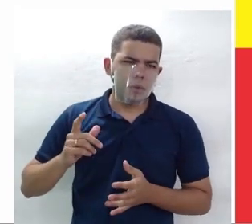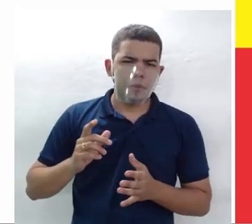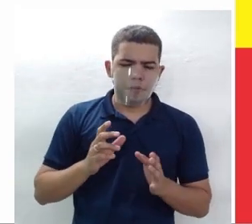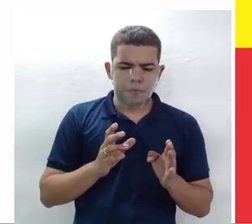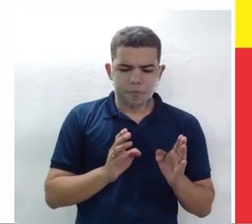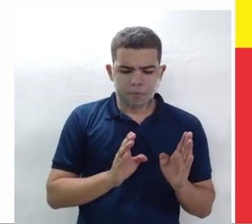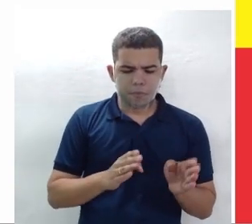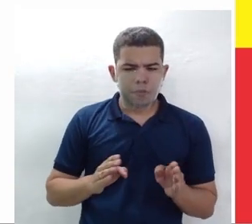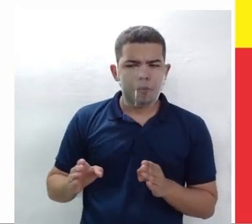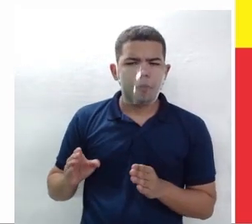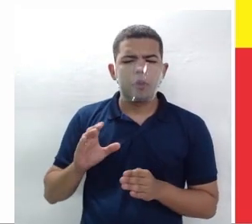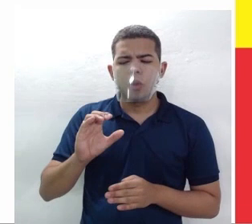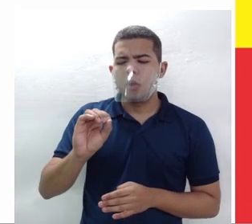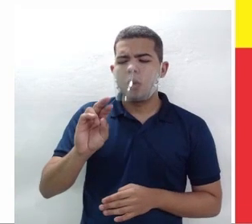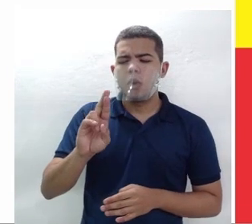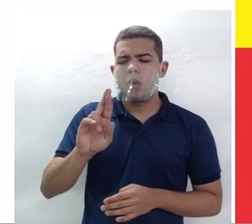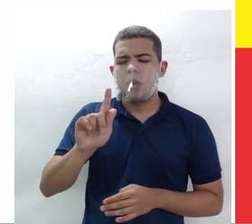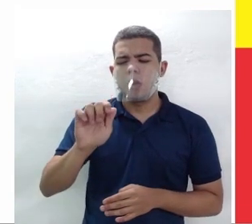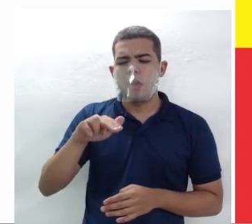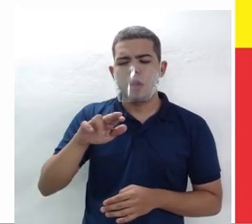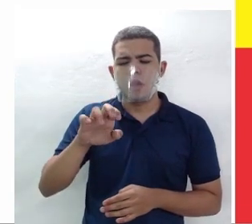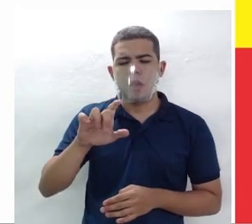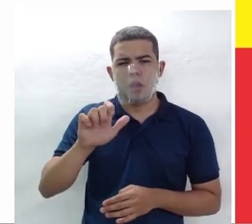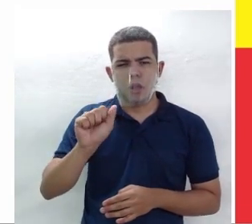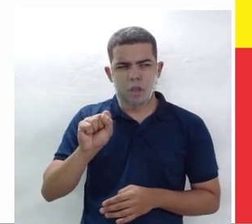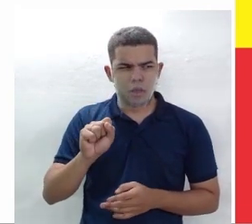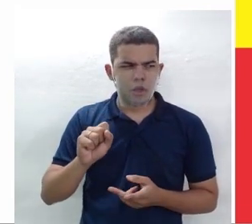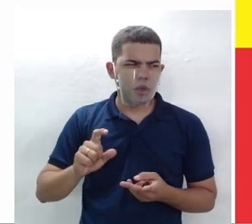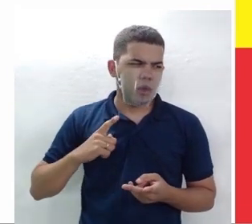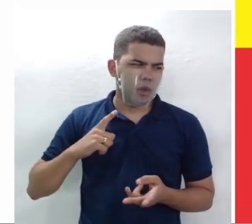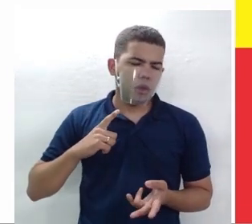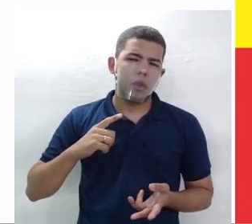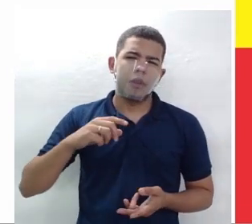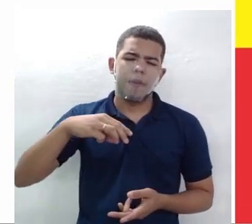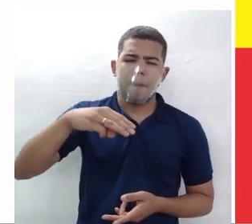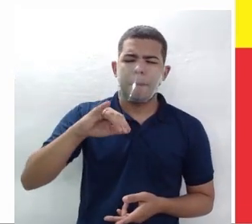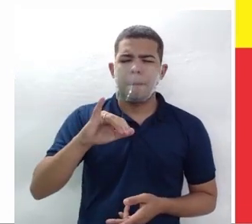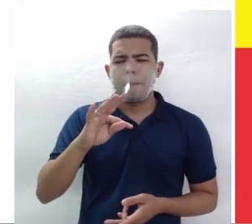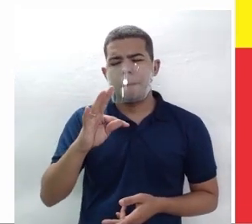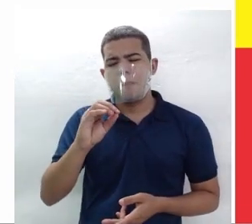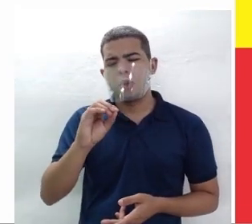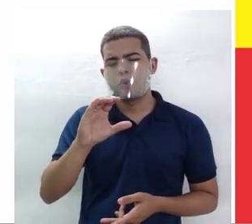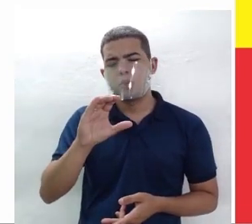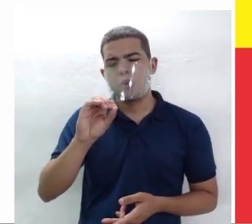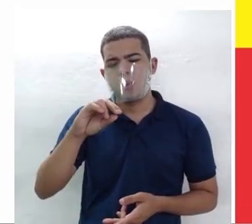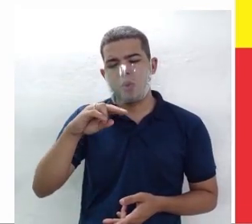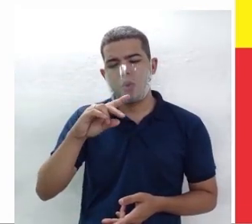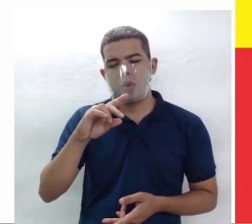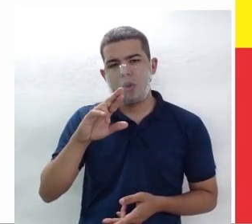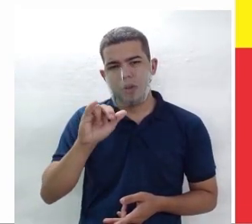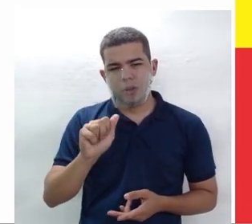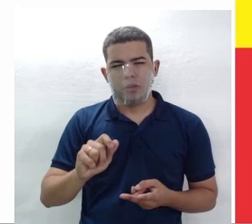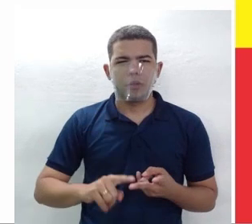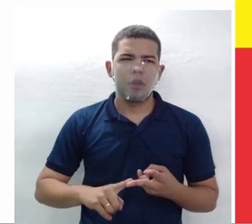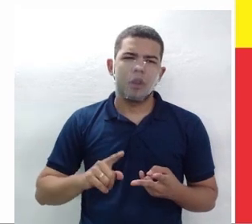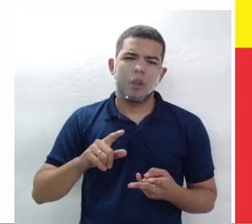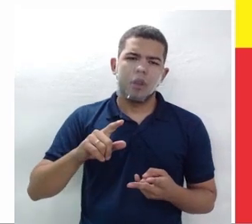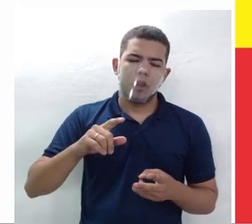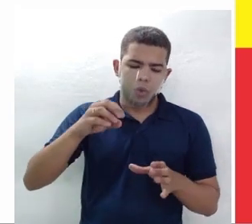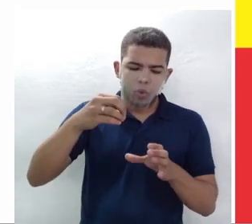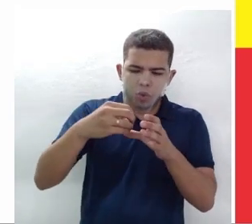que são mitocôndria, a gente vai encontrar aí o núcleo, o complexo de